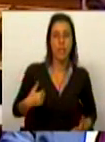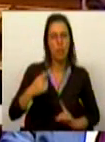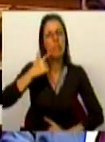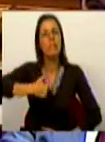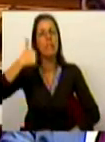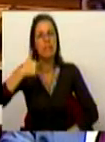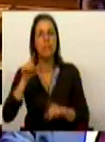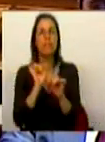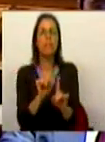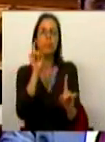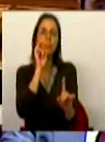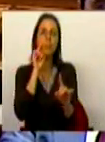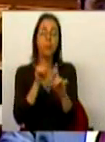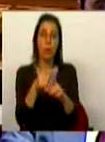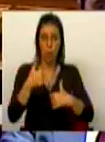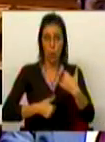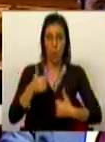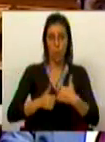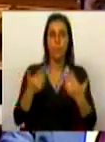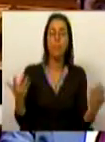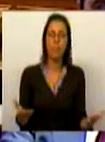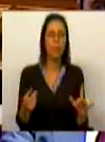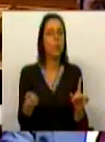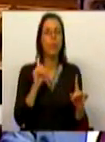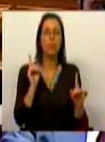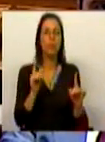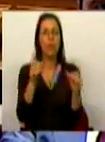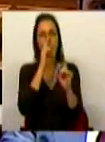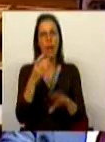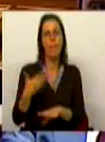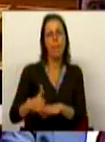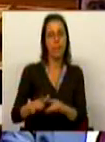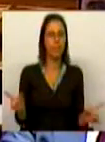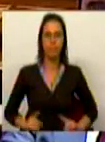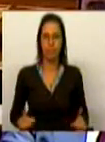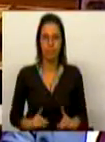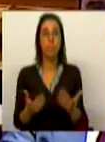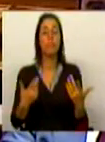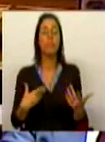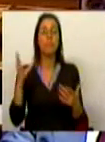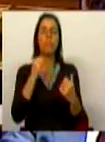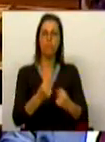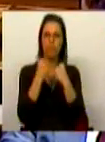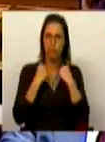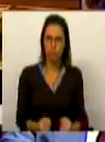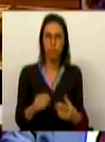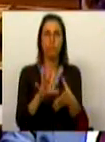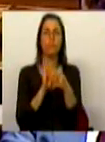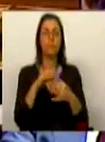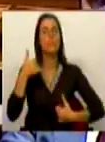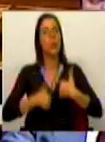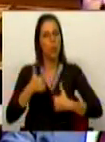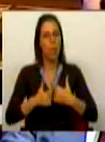essenciais para garantir que a competitividade não deixa ninguém para trás e que estamos mais coesos internamente para